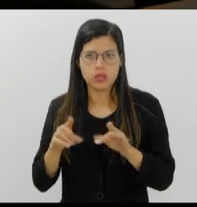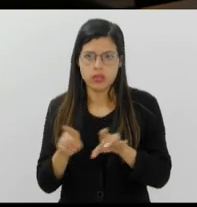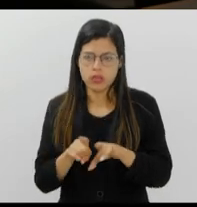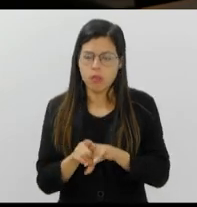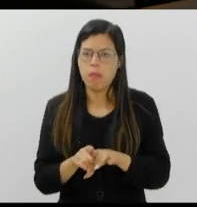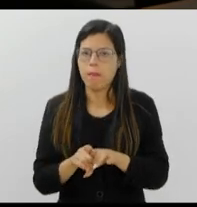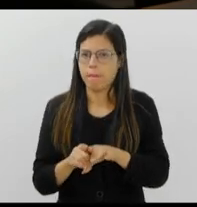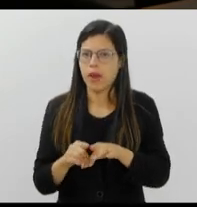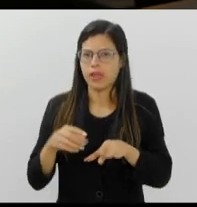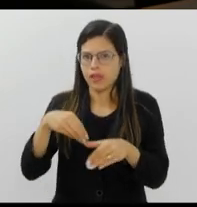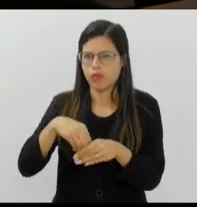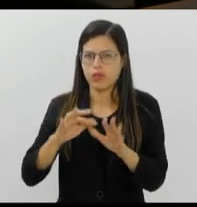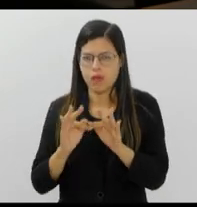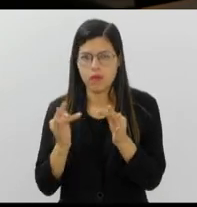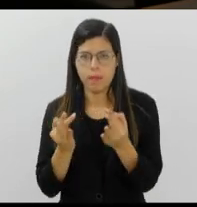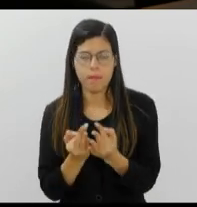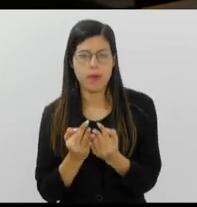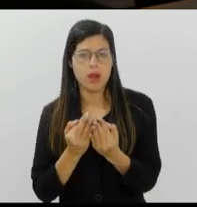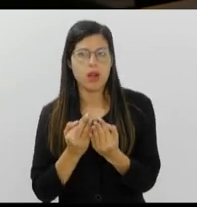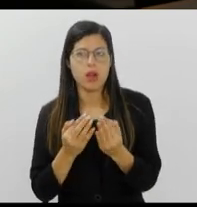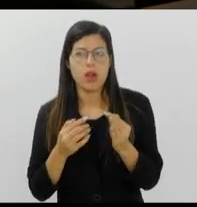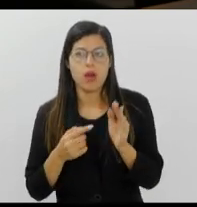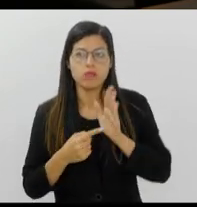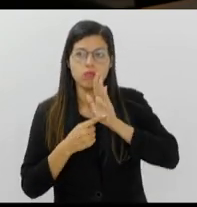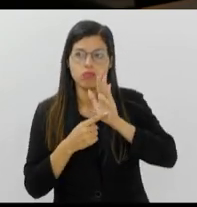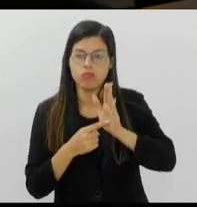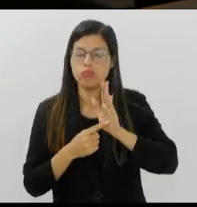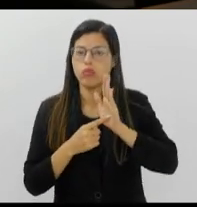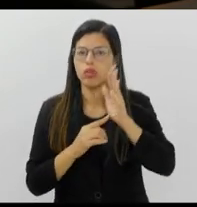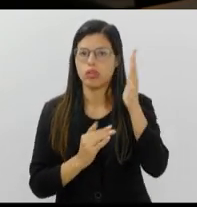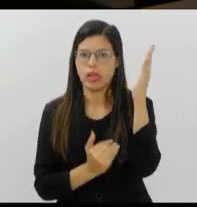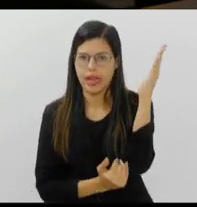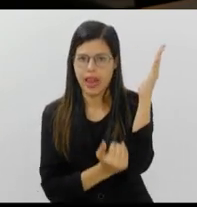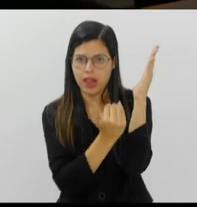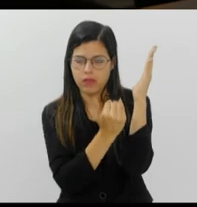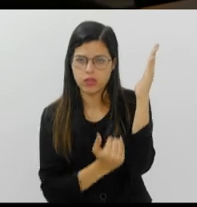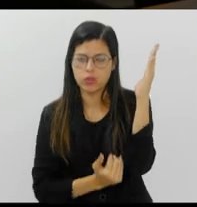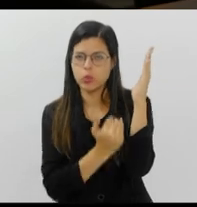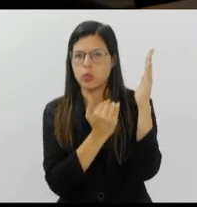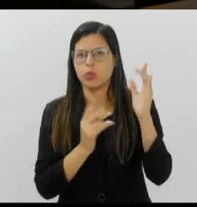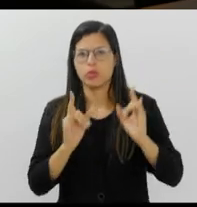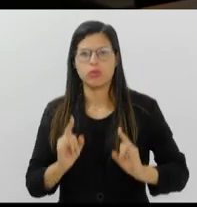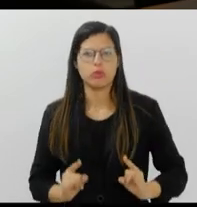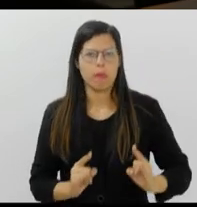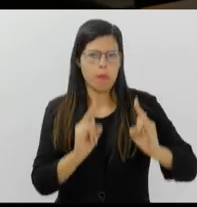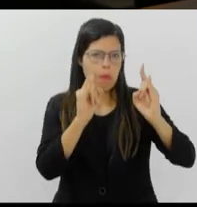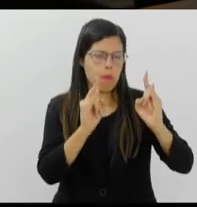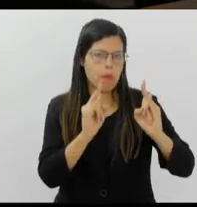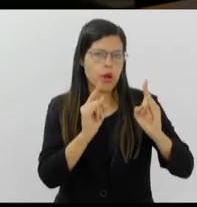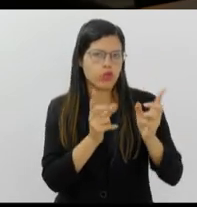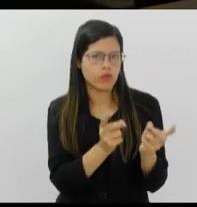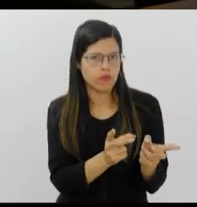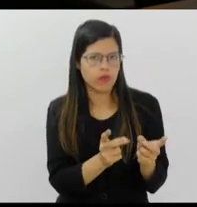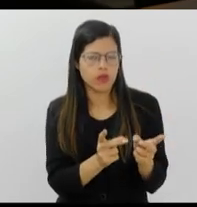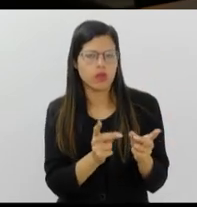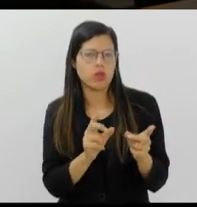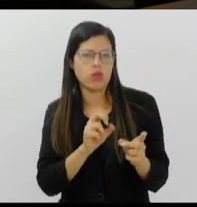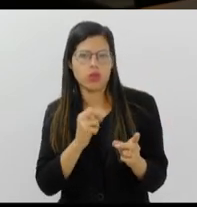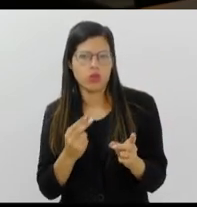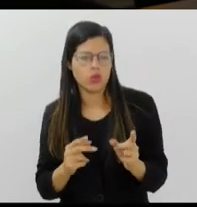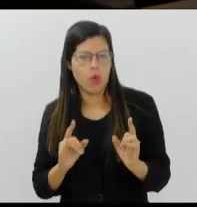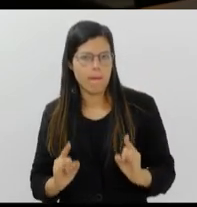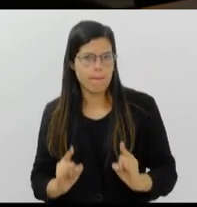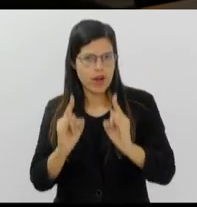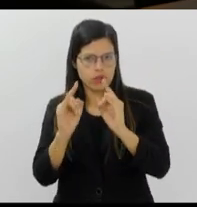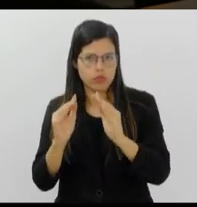intrafamiliares sejam expostos em elevadores, sejam eles de prédios comerciais ou residenciais, públicos ou privados.